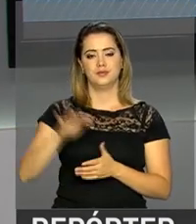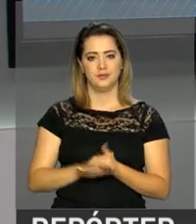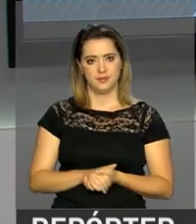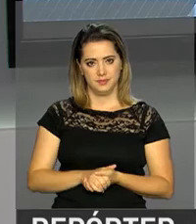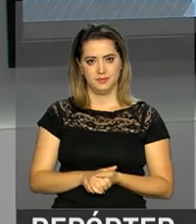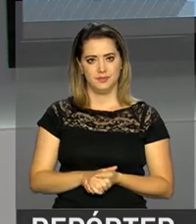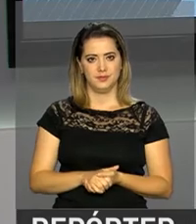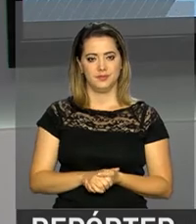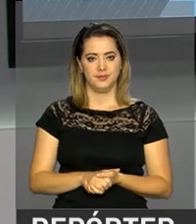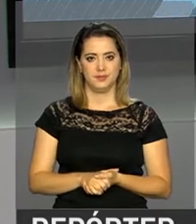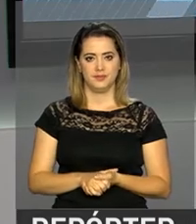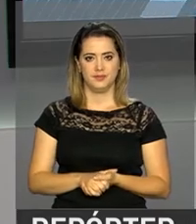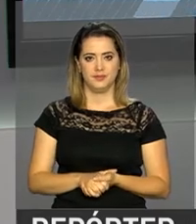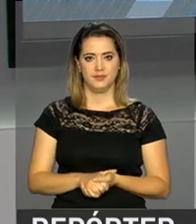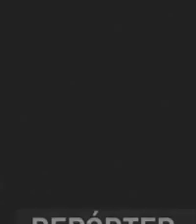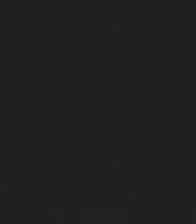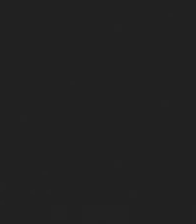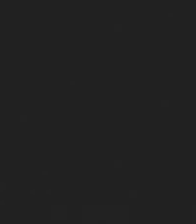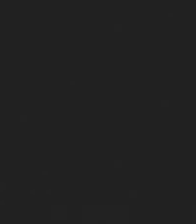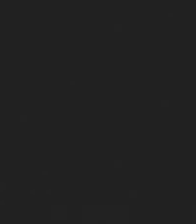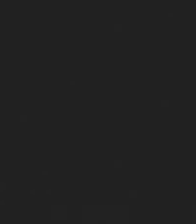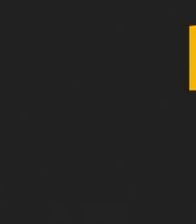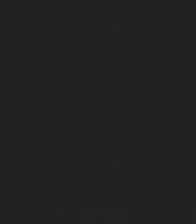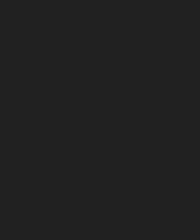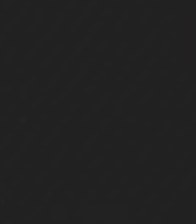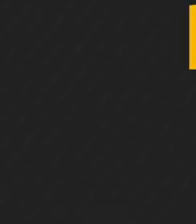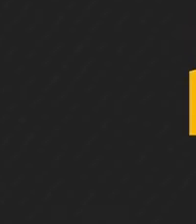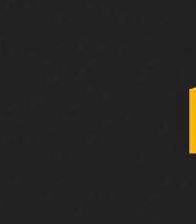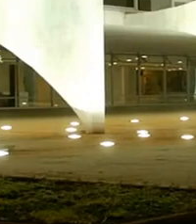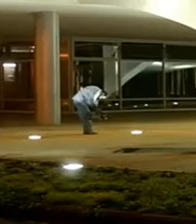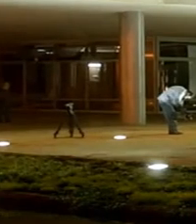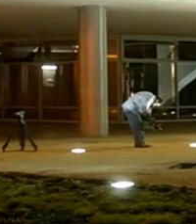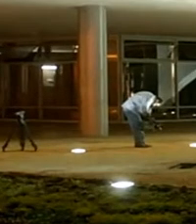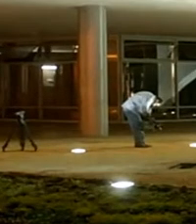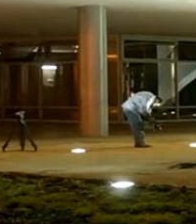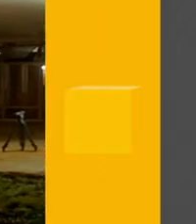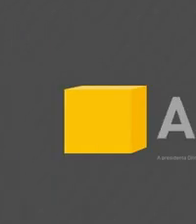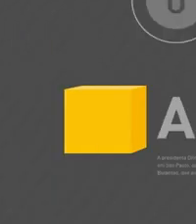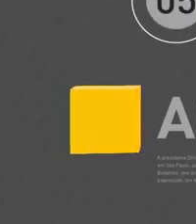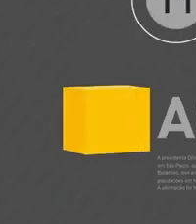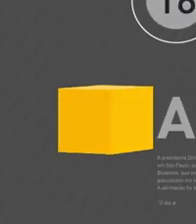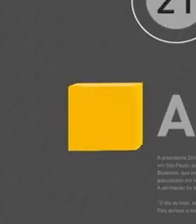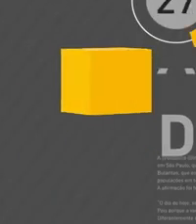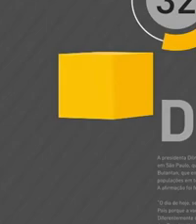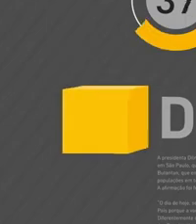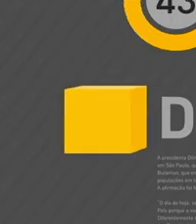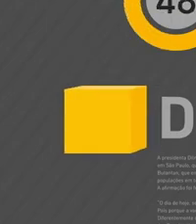do Governo Federal.